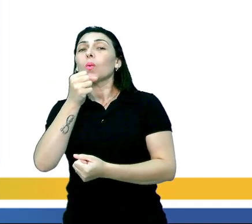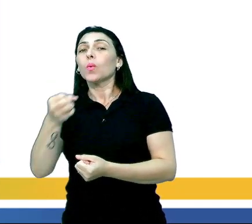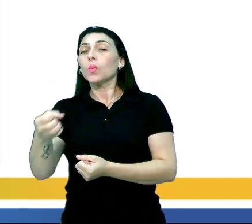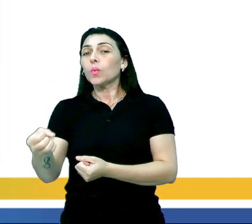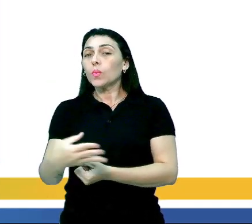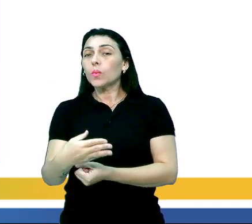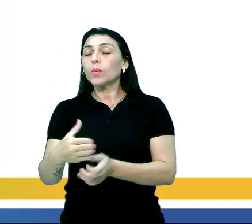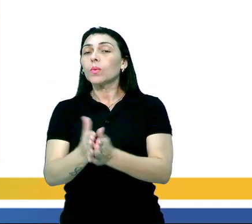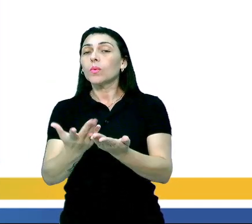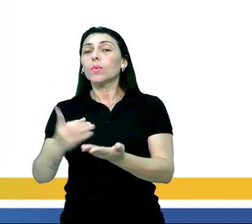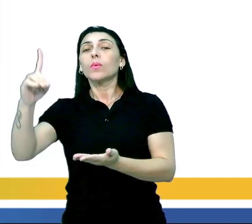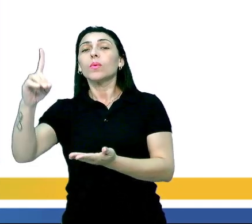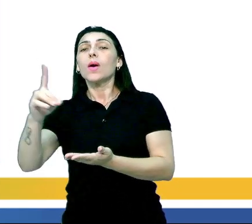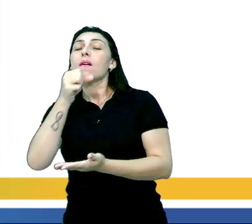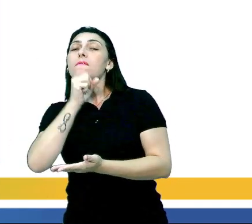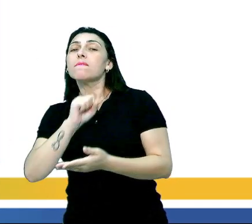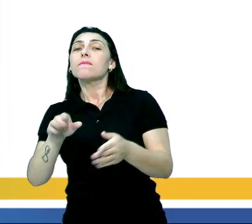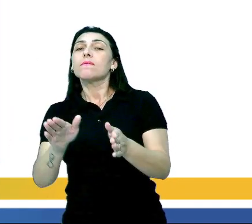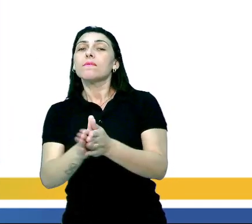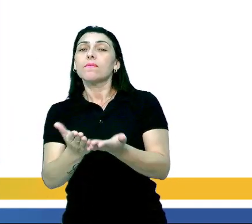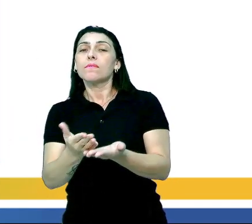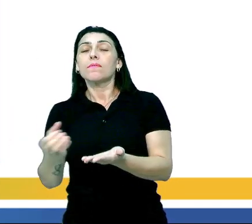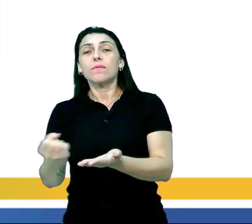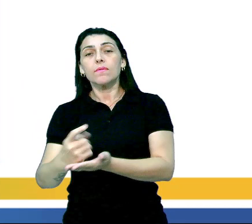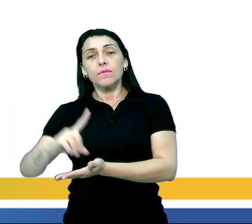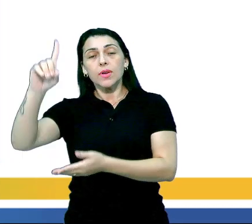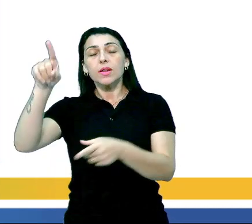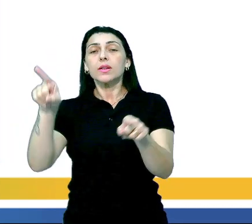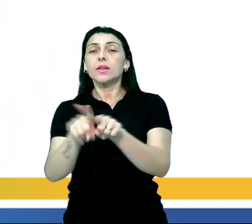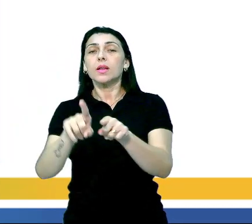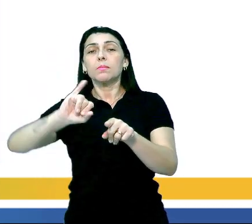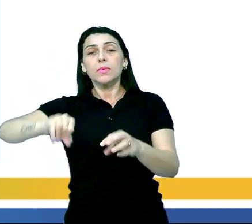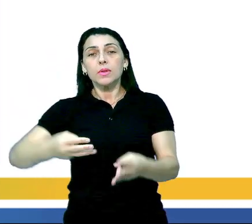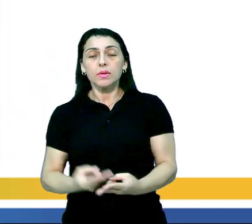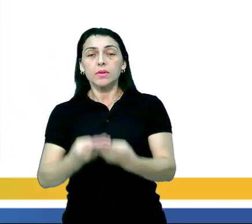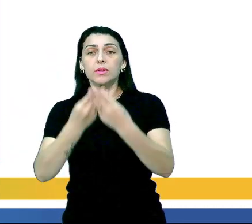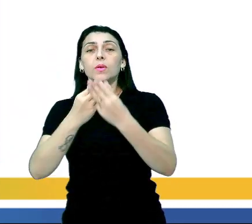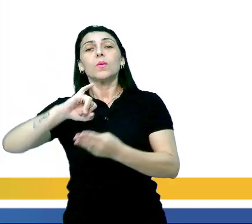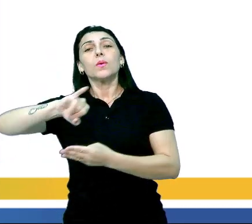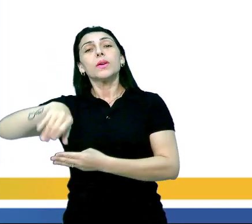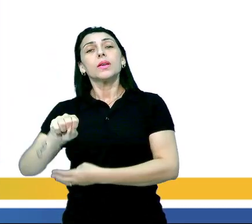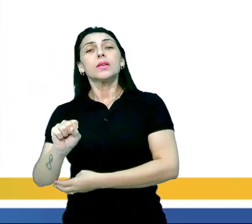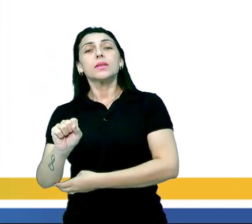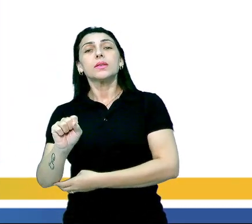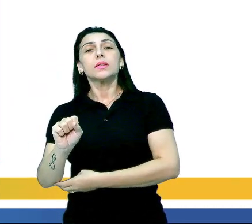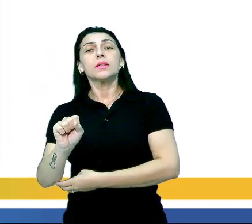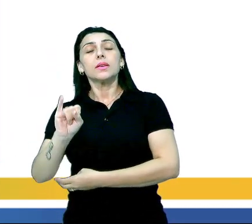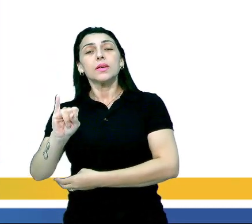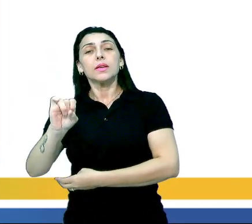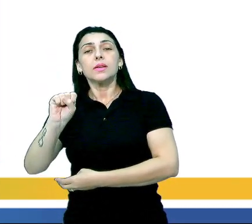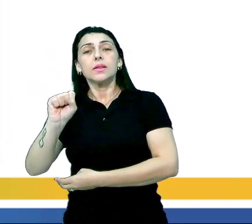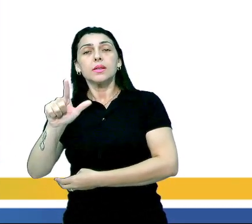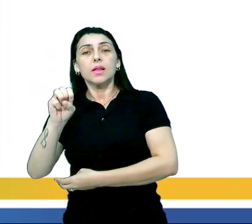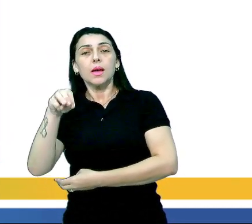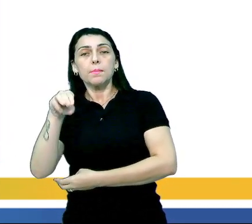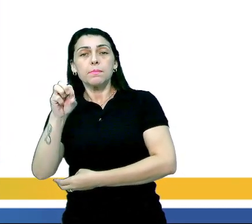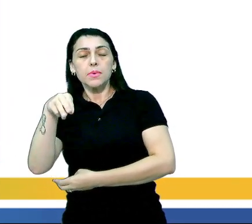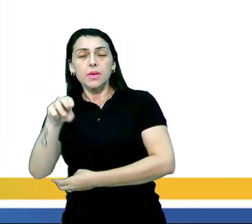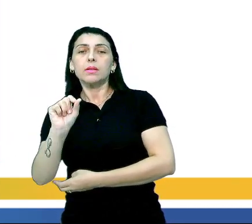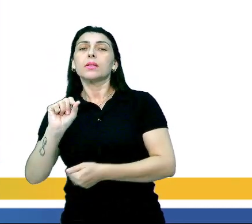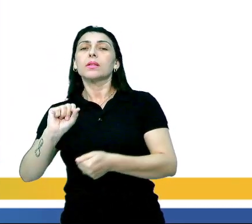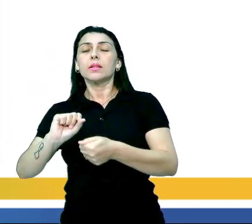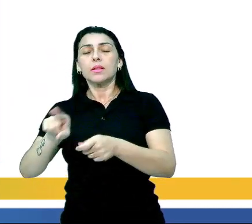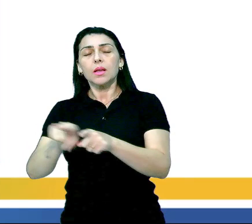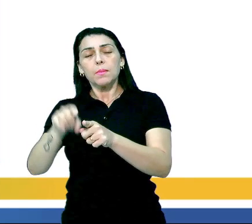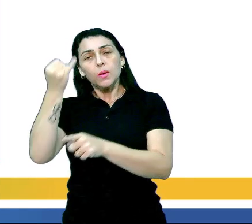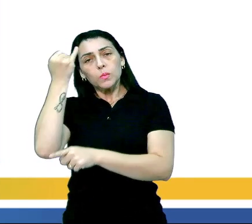O Antigo Testamento é baseado na Torá do judaísmo. E o islamismo também compartilha com essa ideia